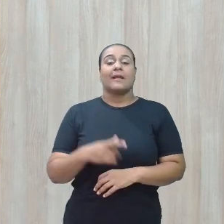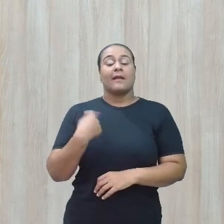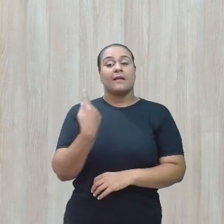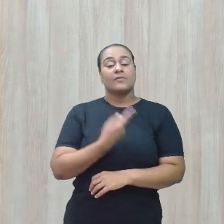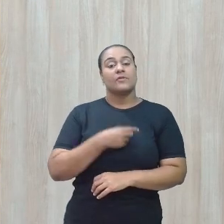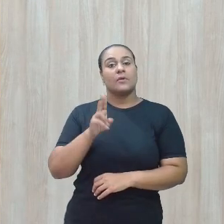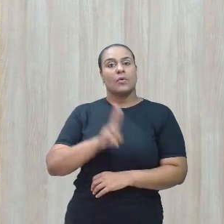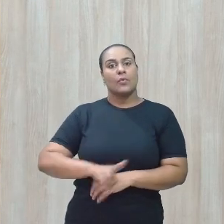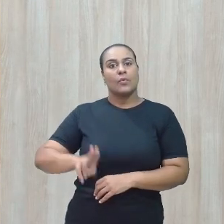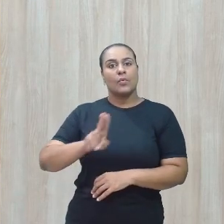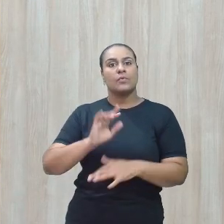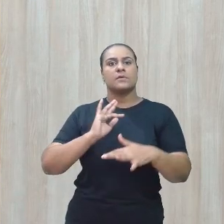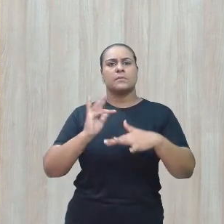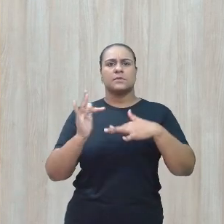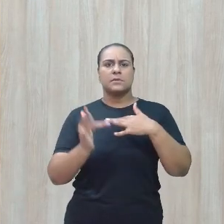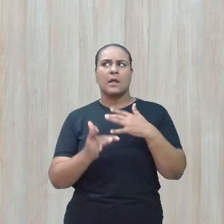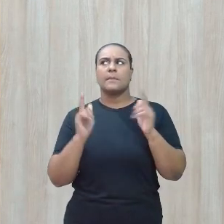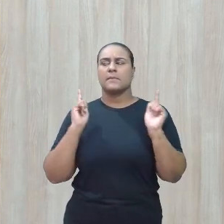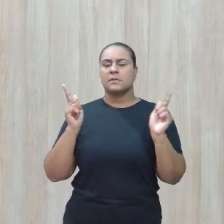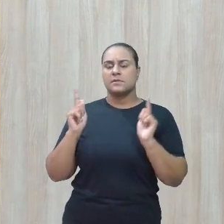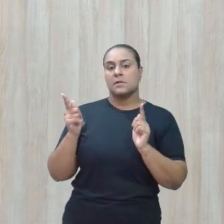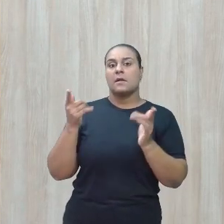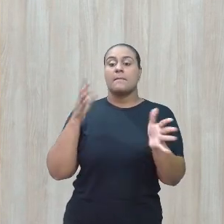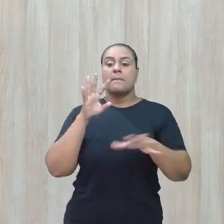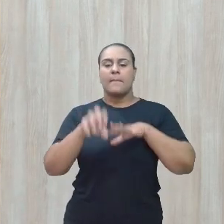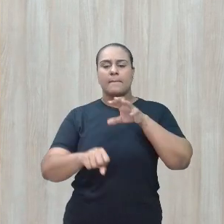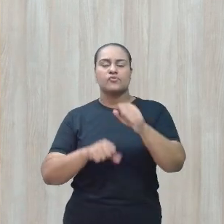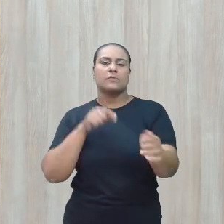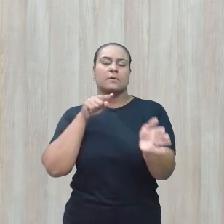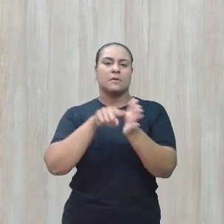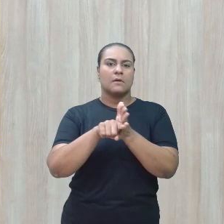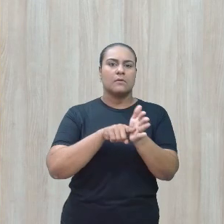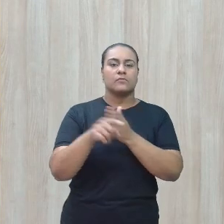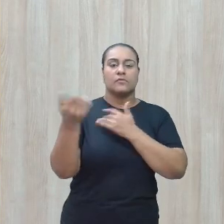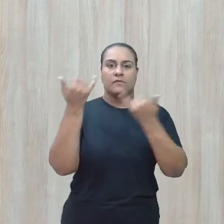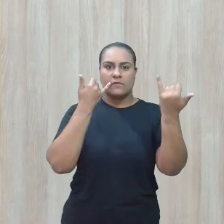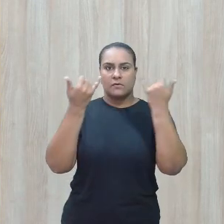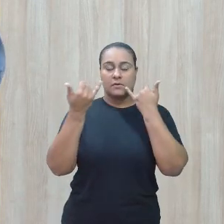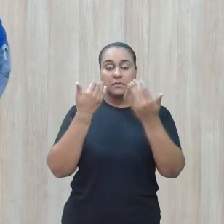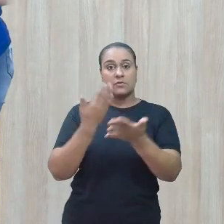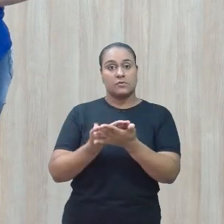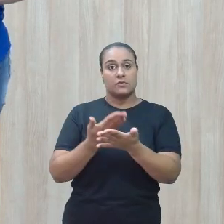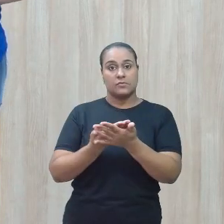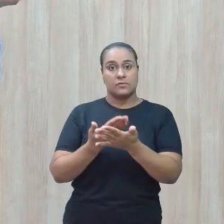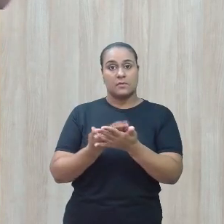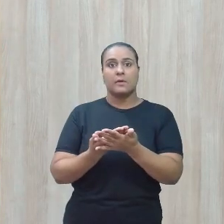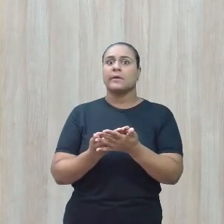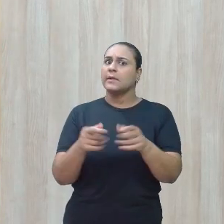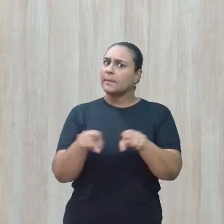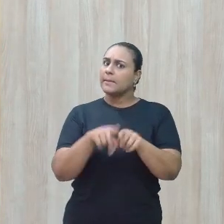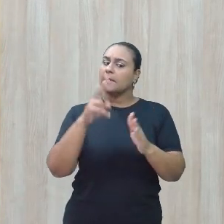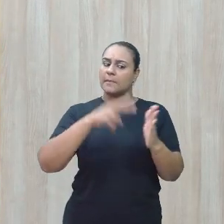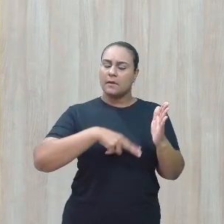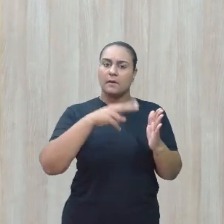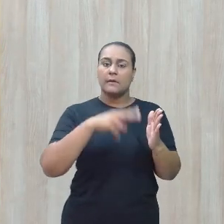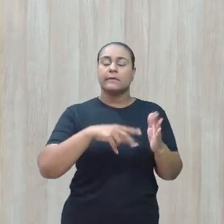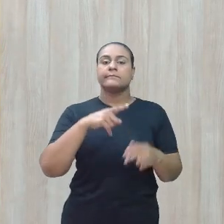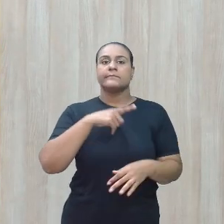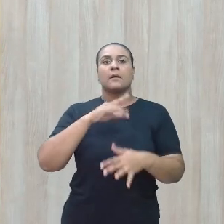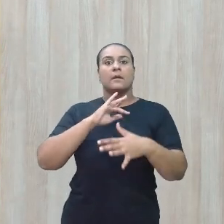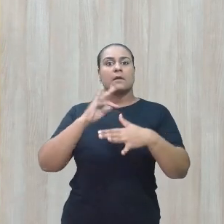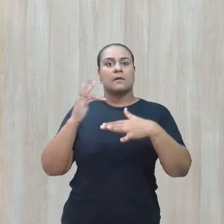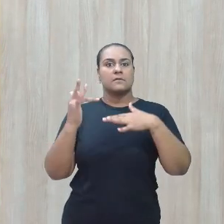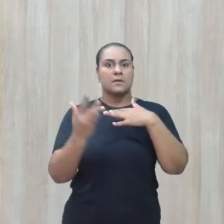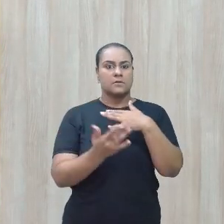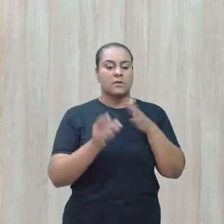social para se distrair também, mas para buscar informação, para estudar, inclusive para ler. Existem redes sociais que